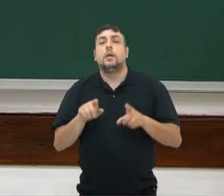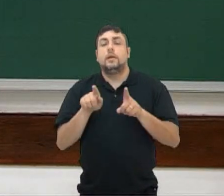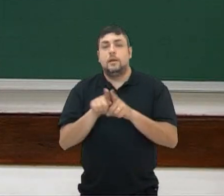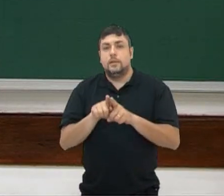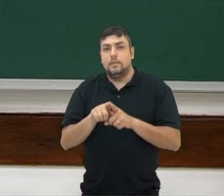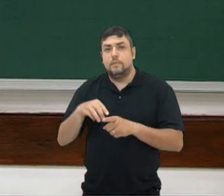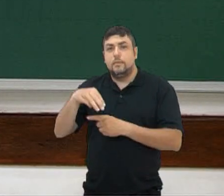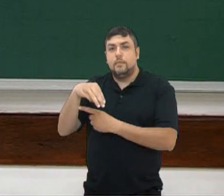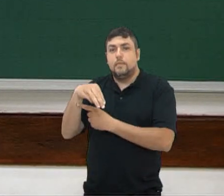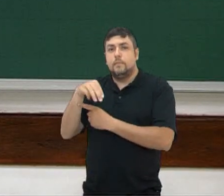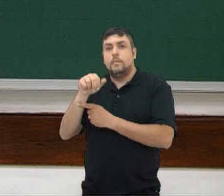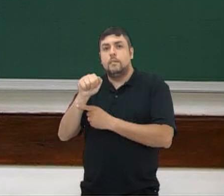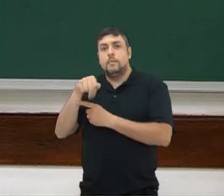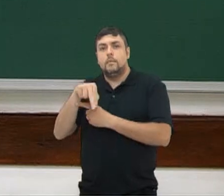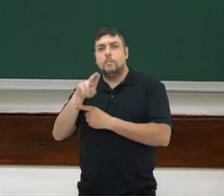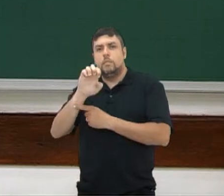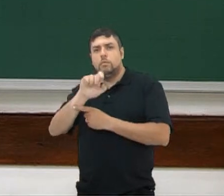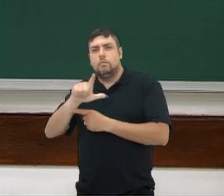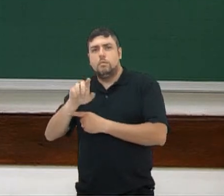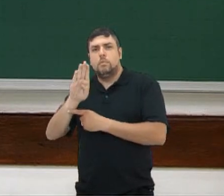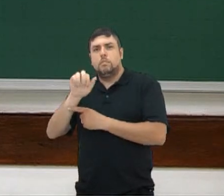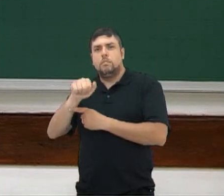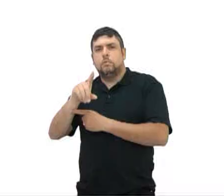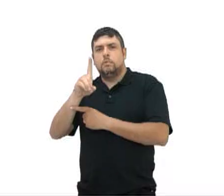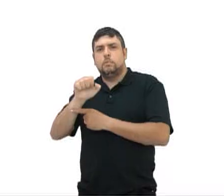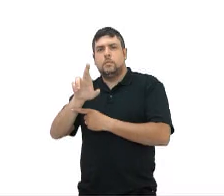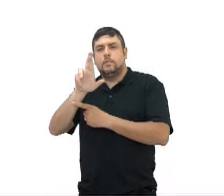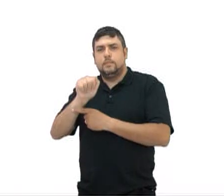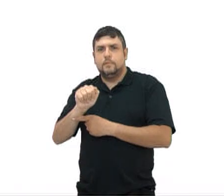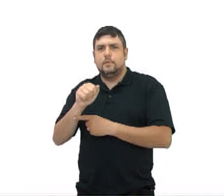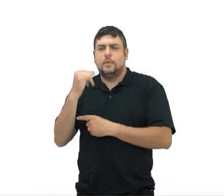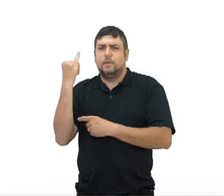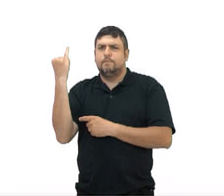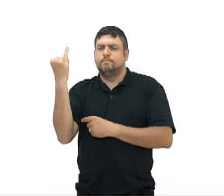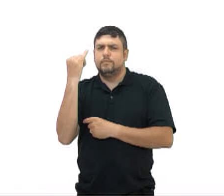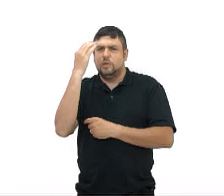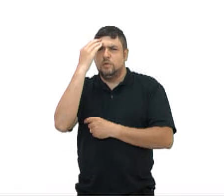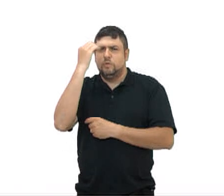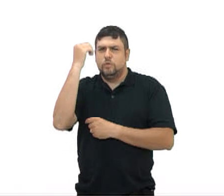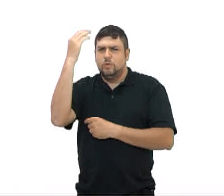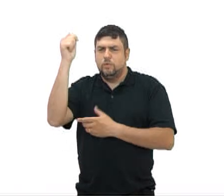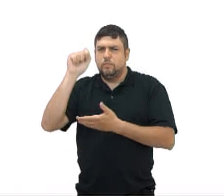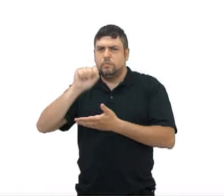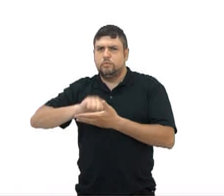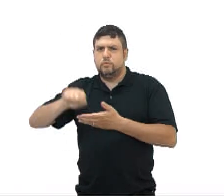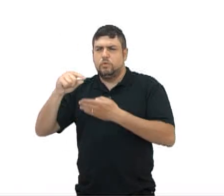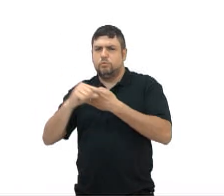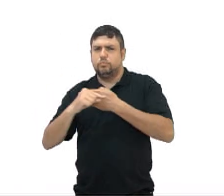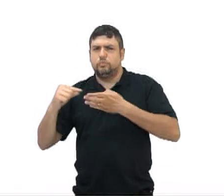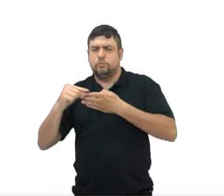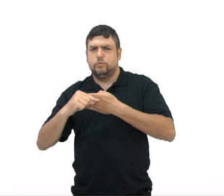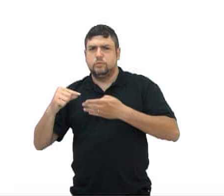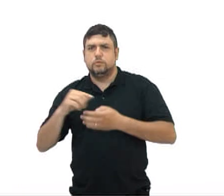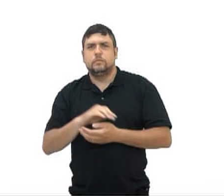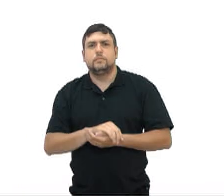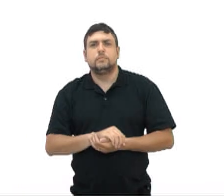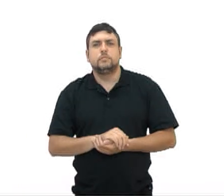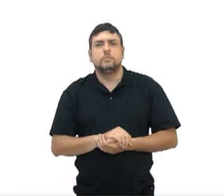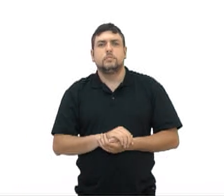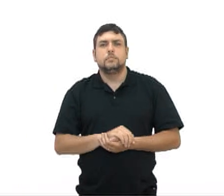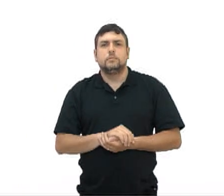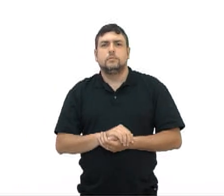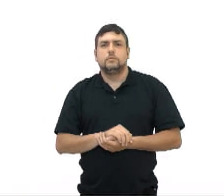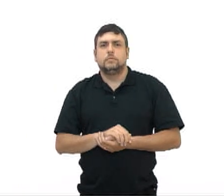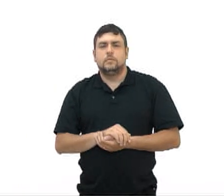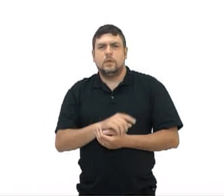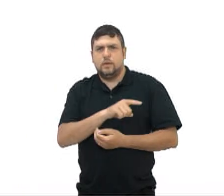é um importante poeta da época. Tem aqui um poema bem famoso dele, Vou-me embora para Passárgada. Eu